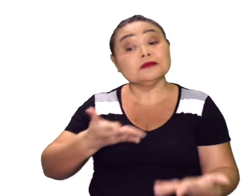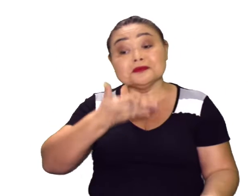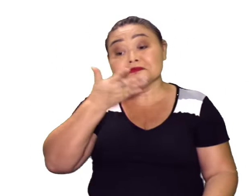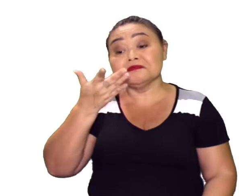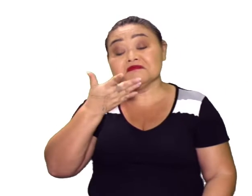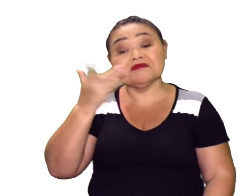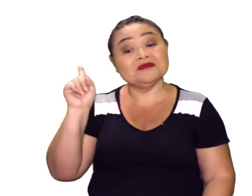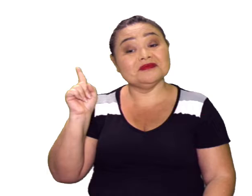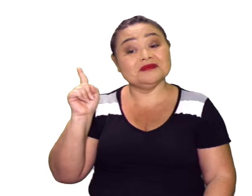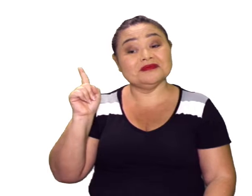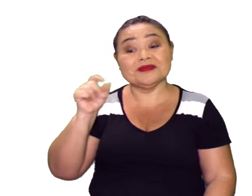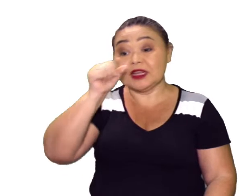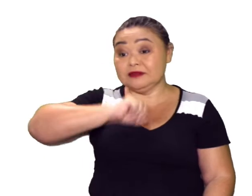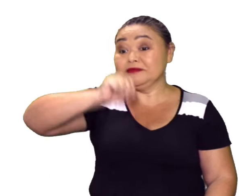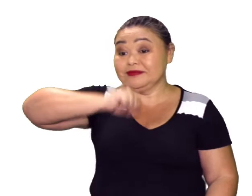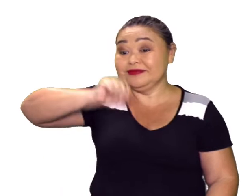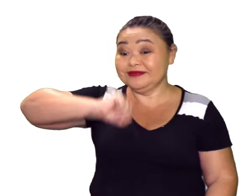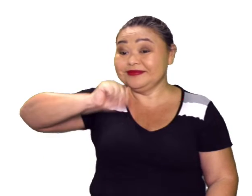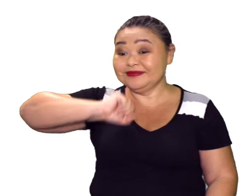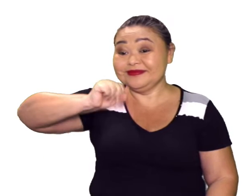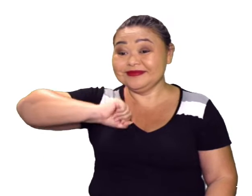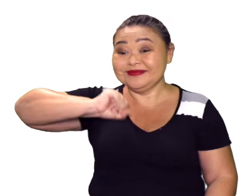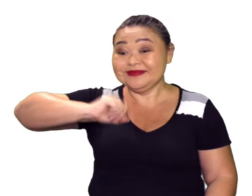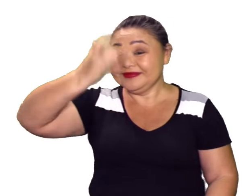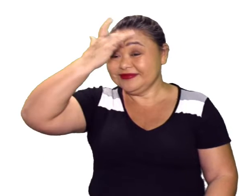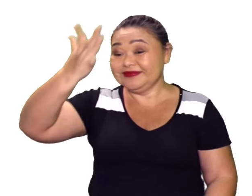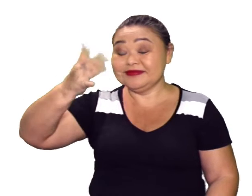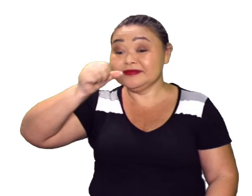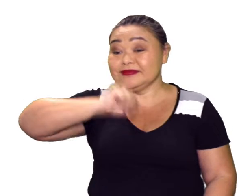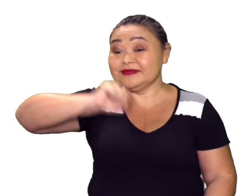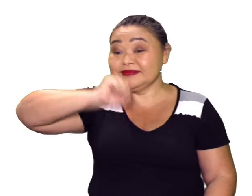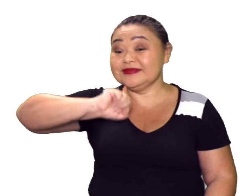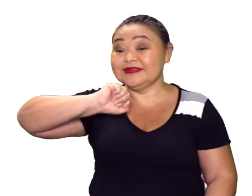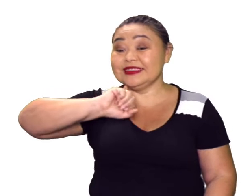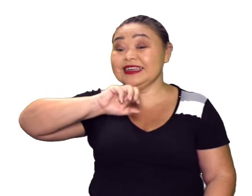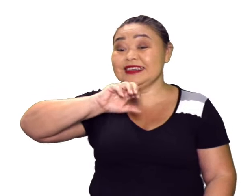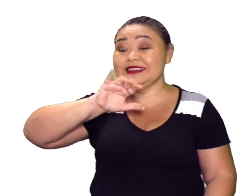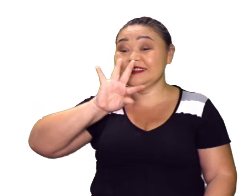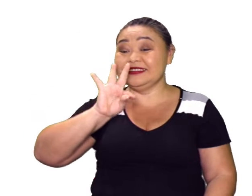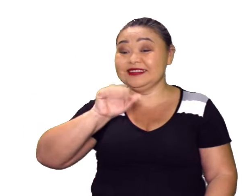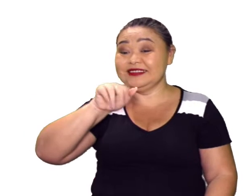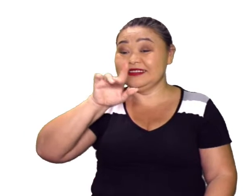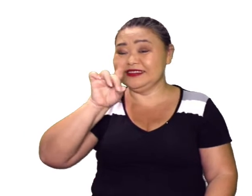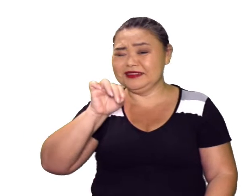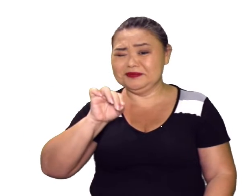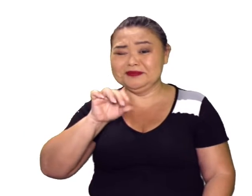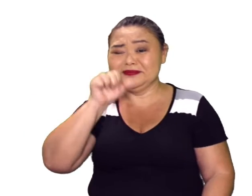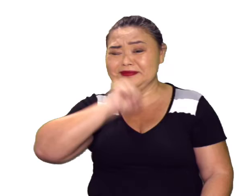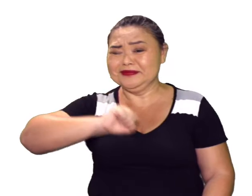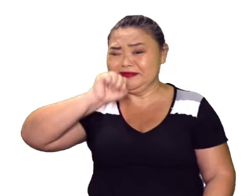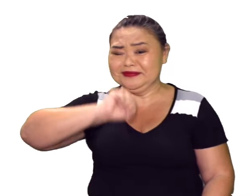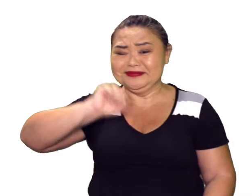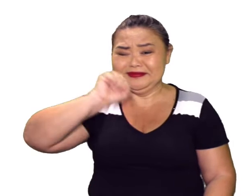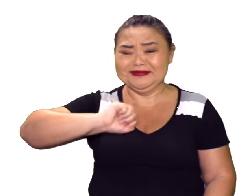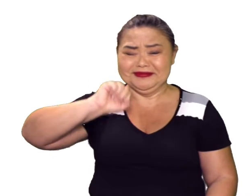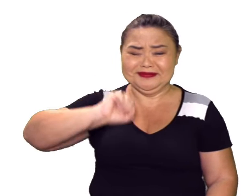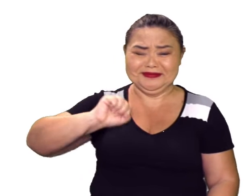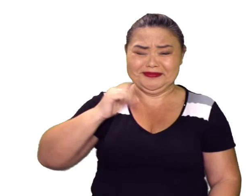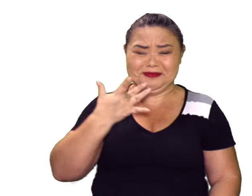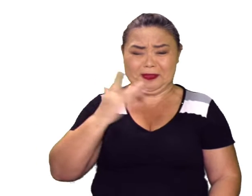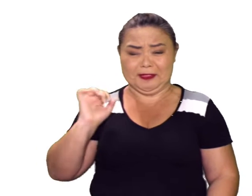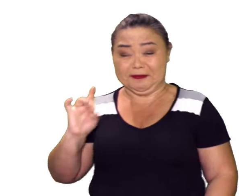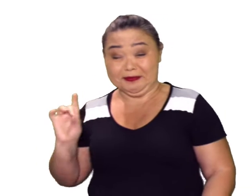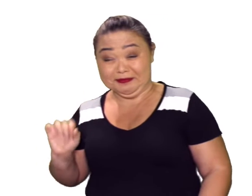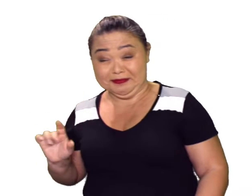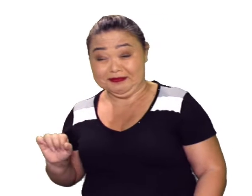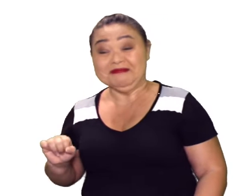açúcar. Não, esse é sorvete. Sorvete. Sorvete. Sorvete de quê? De tamarindo. Tamarindo? Não, tu não tem mais coisa para inventar, não, mano? Então